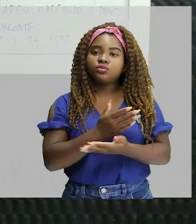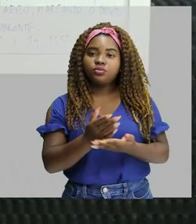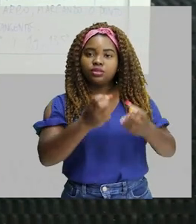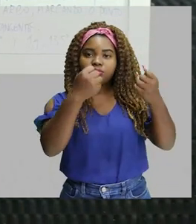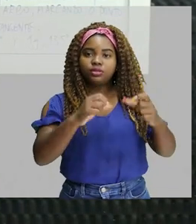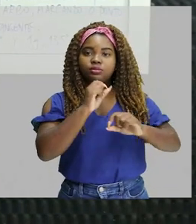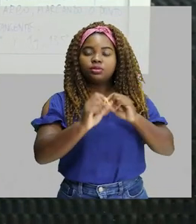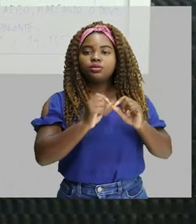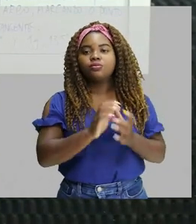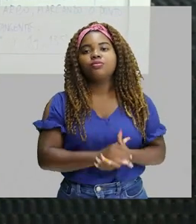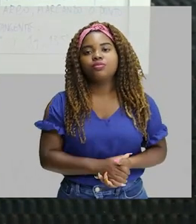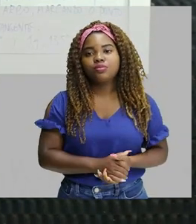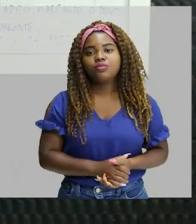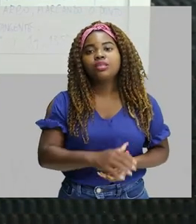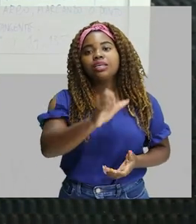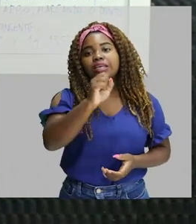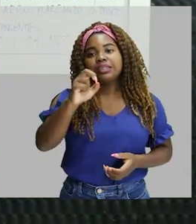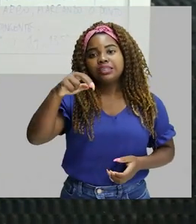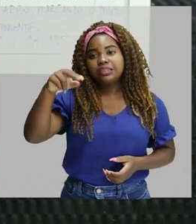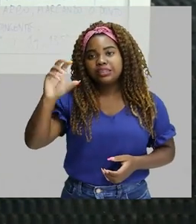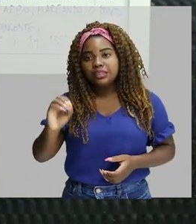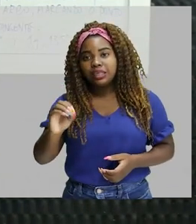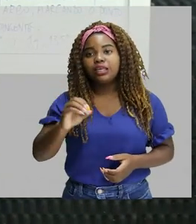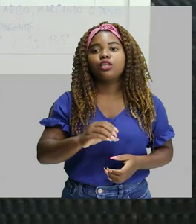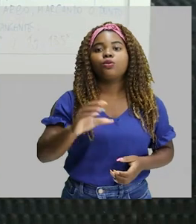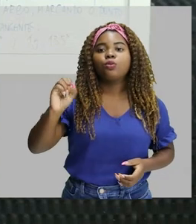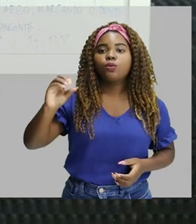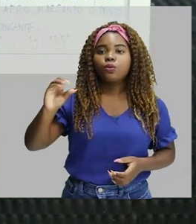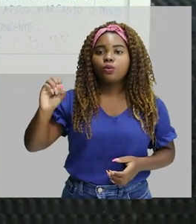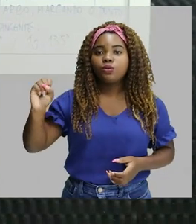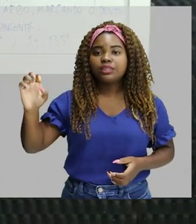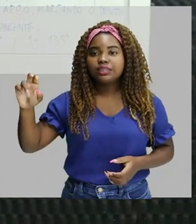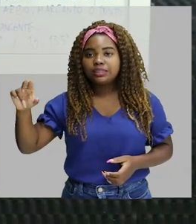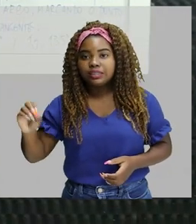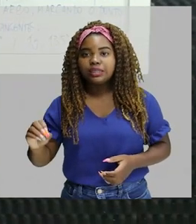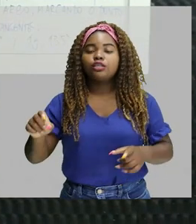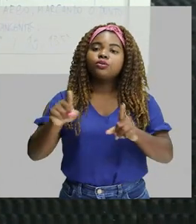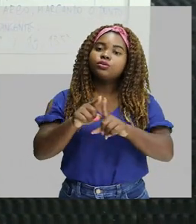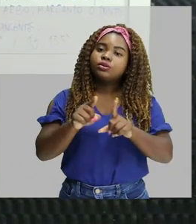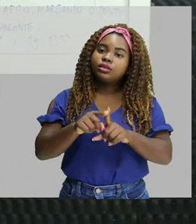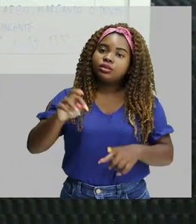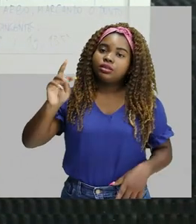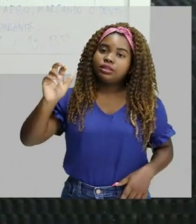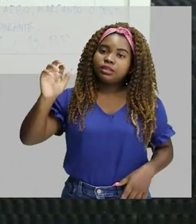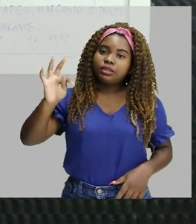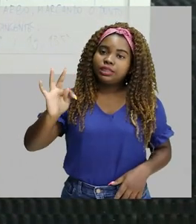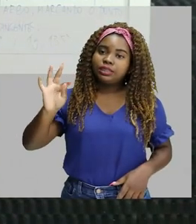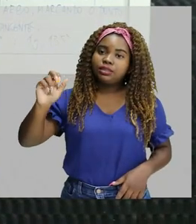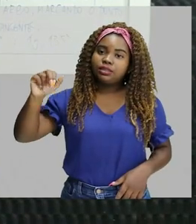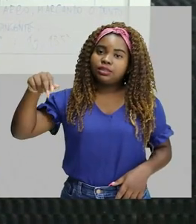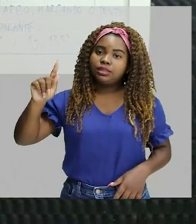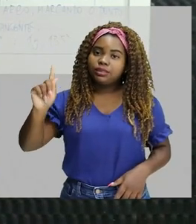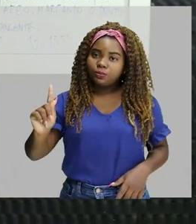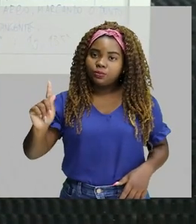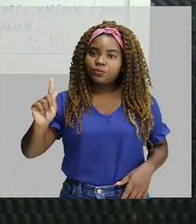falar do seno cosseno e da tangente certo agora galera esse seno cosseno e